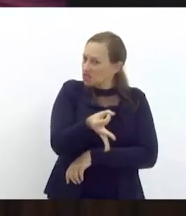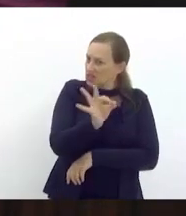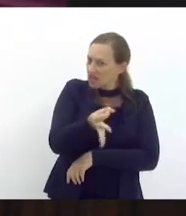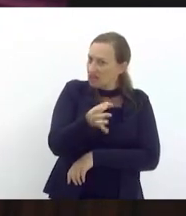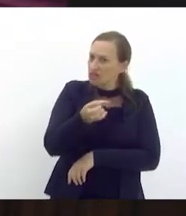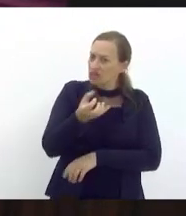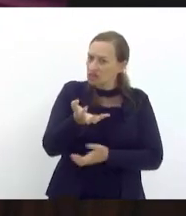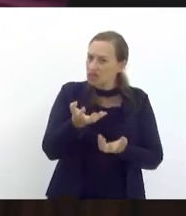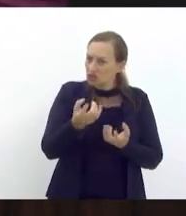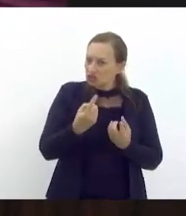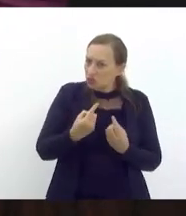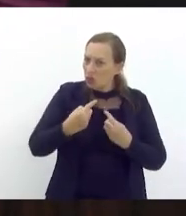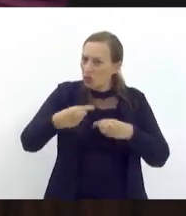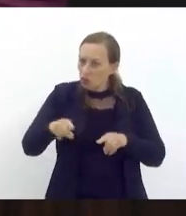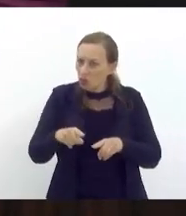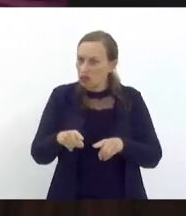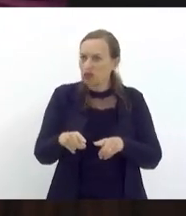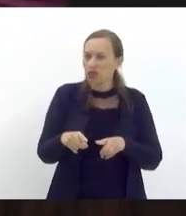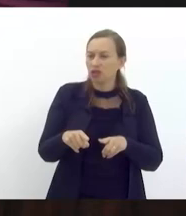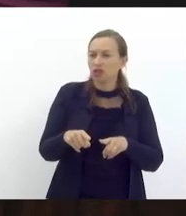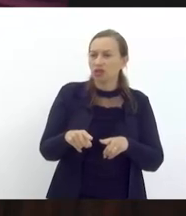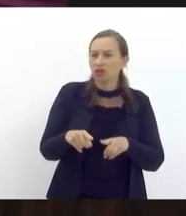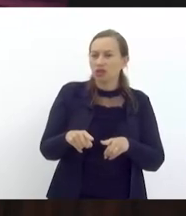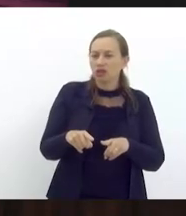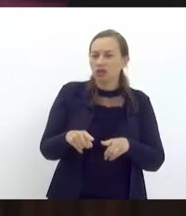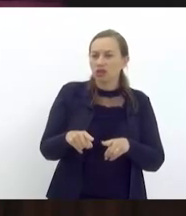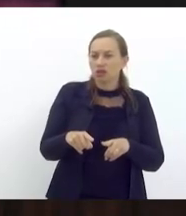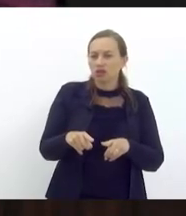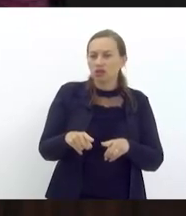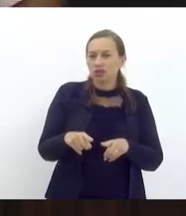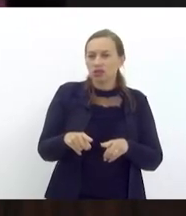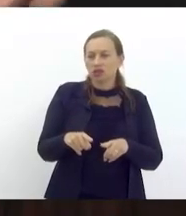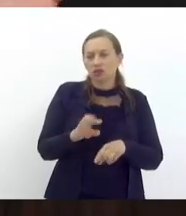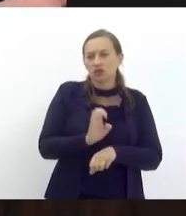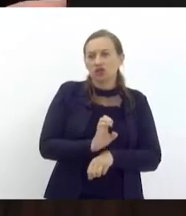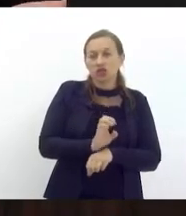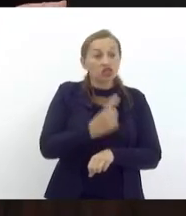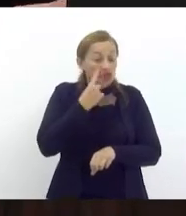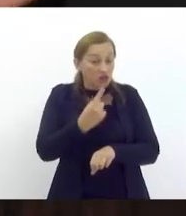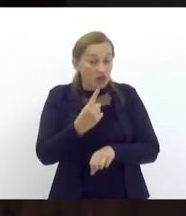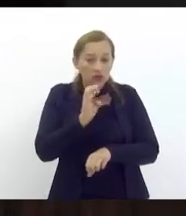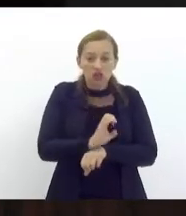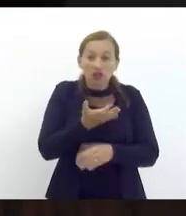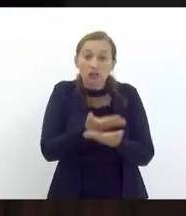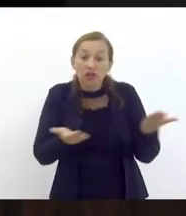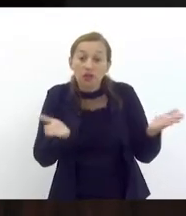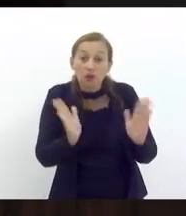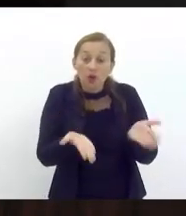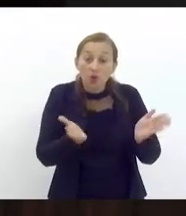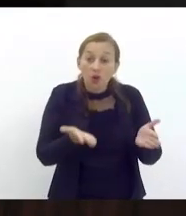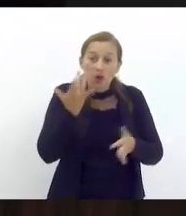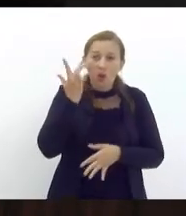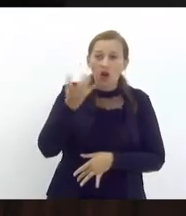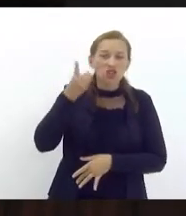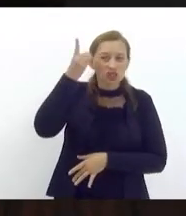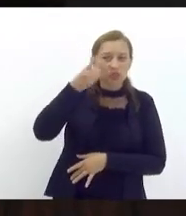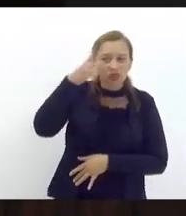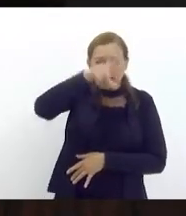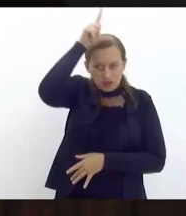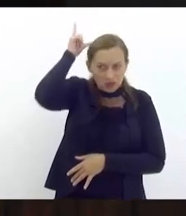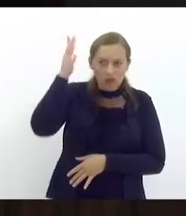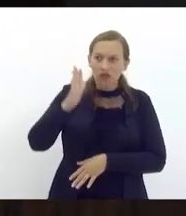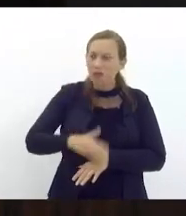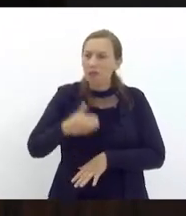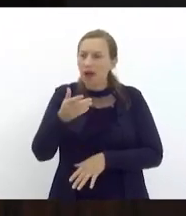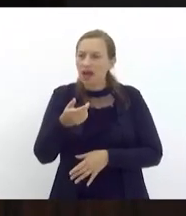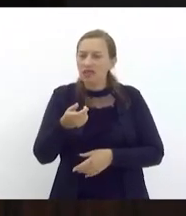se a gente for enfrentar os números nada é favorável para a gente agora a gente tem um estado que perdeu agora eu acho que o Deputado Luiz Paulo que